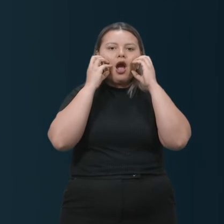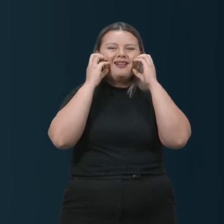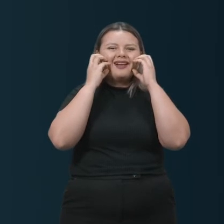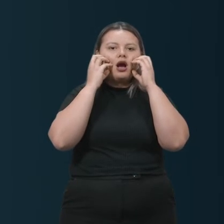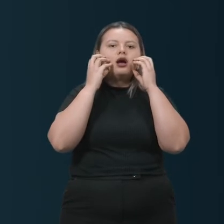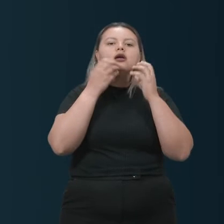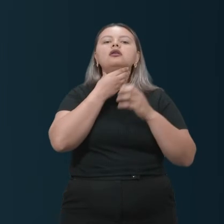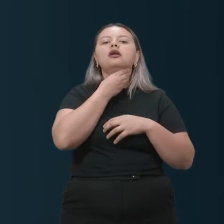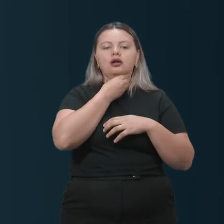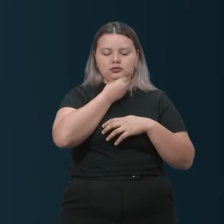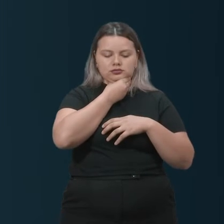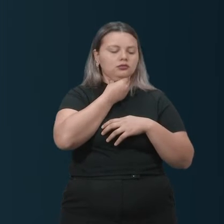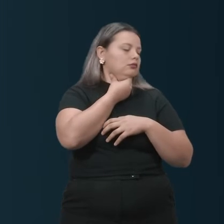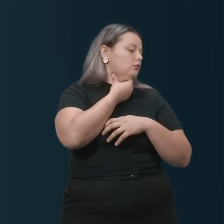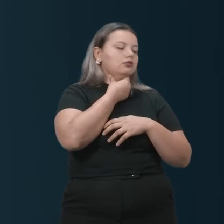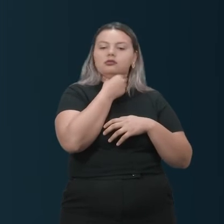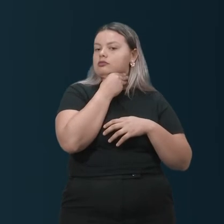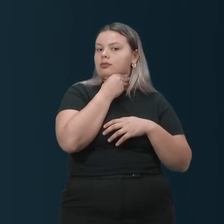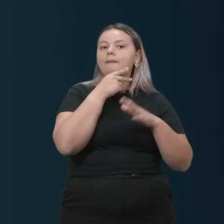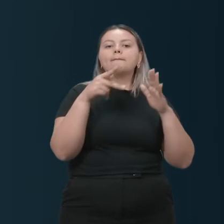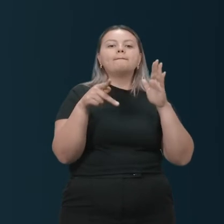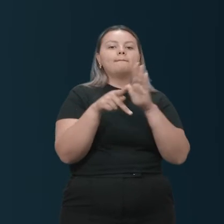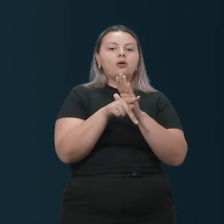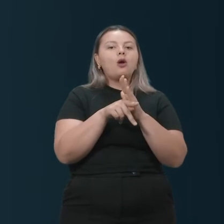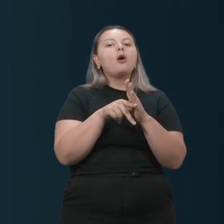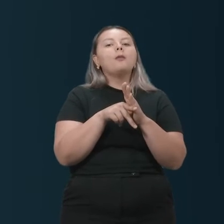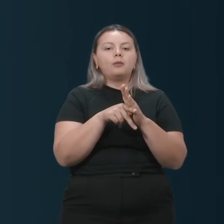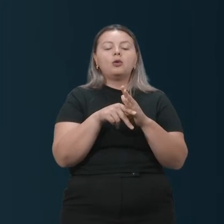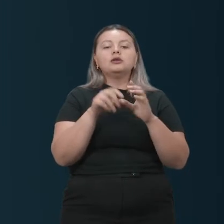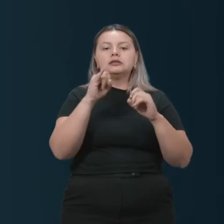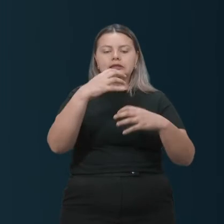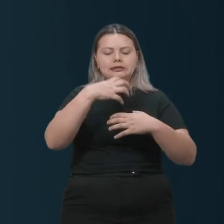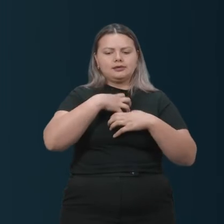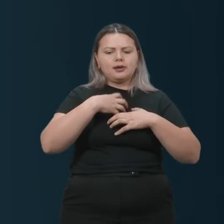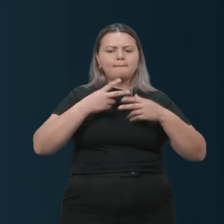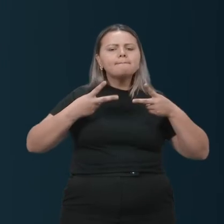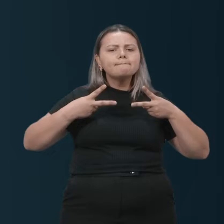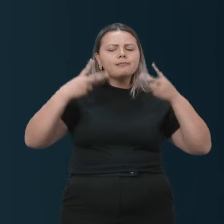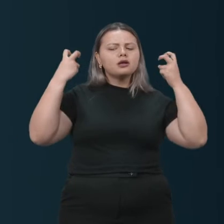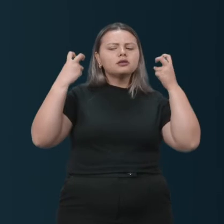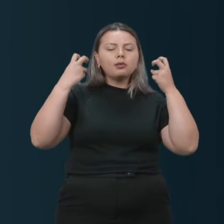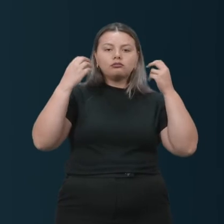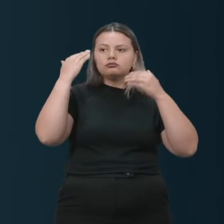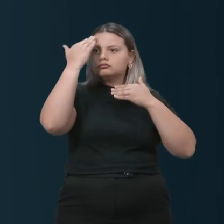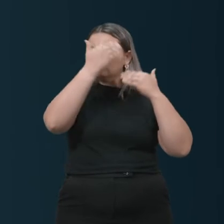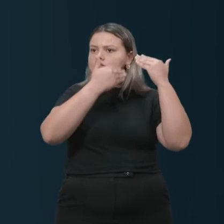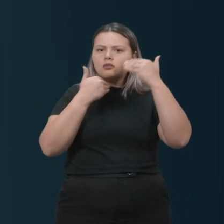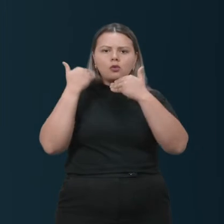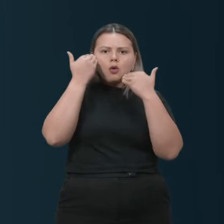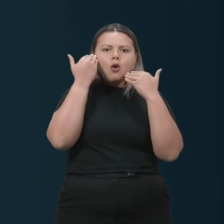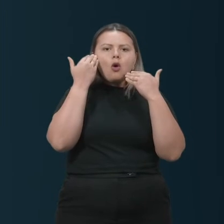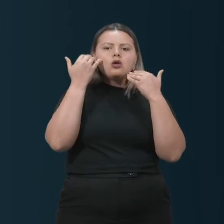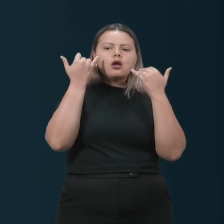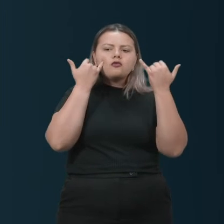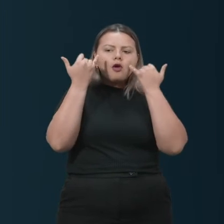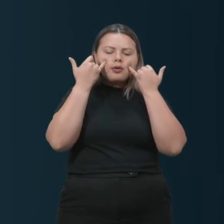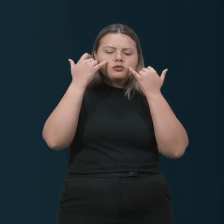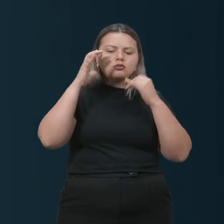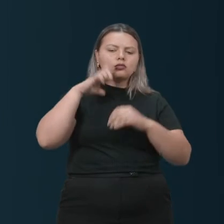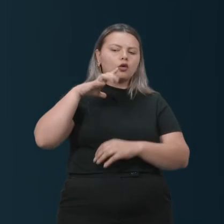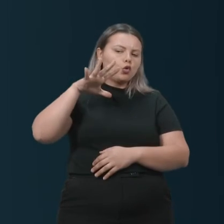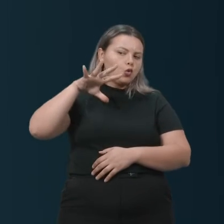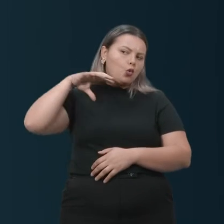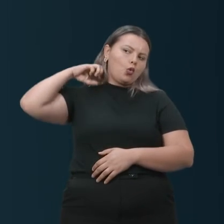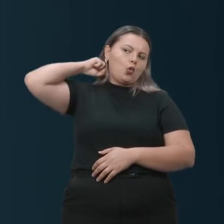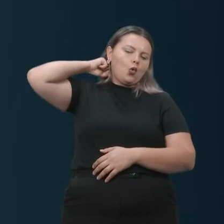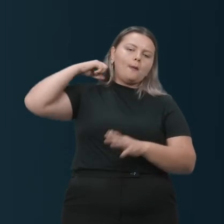pescoço. Por exemplo, toda a sensação que nós temos no nosso rosto são enviadas por